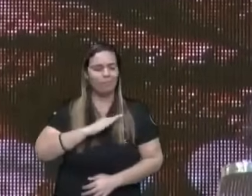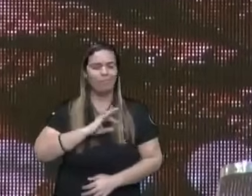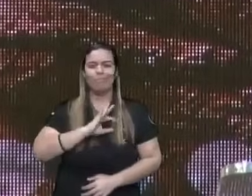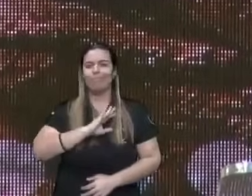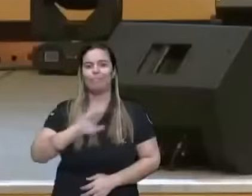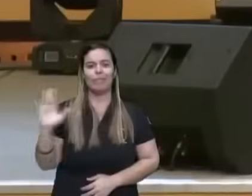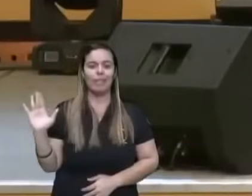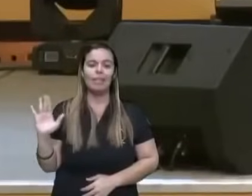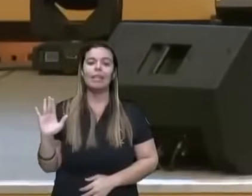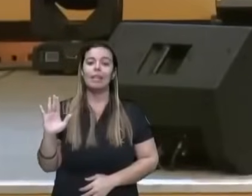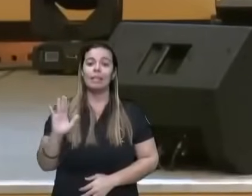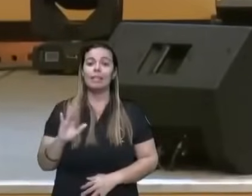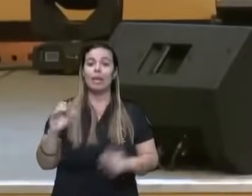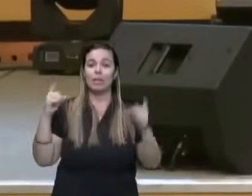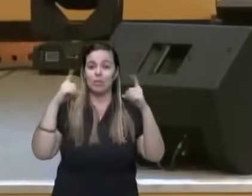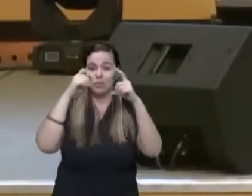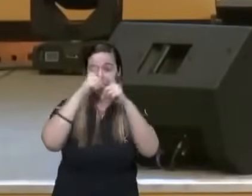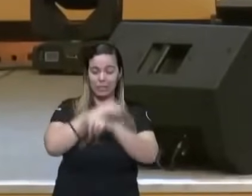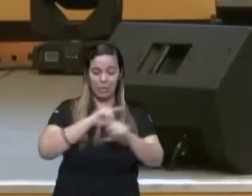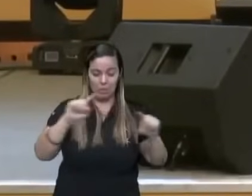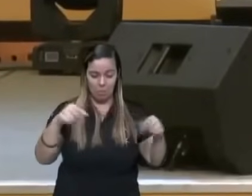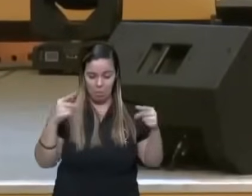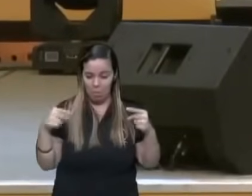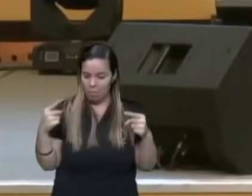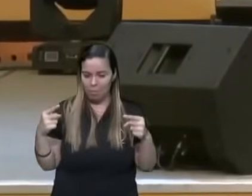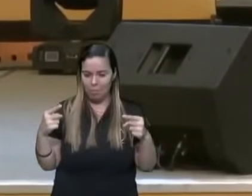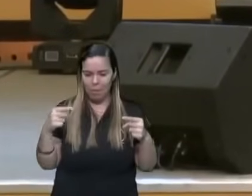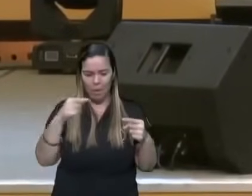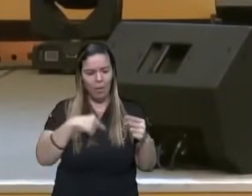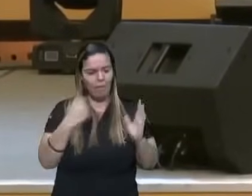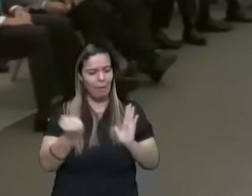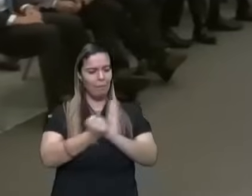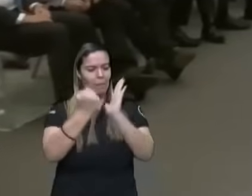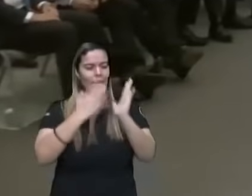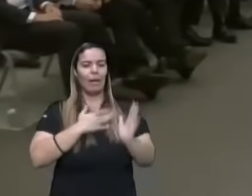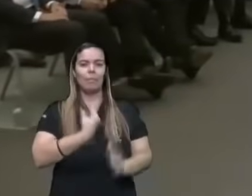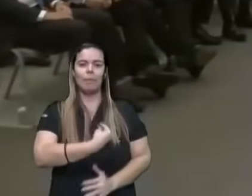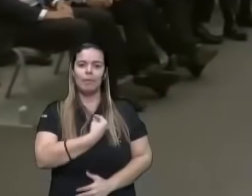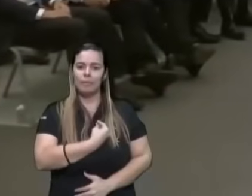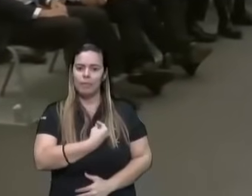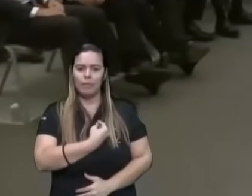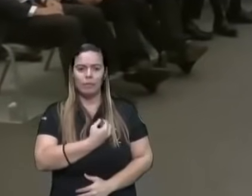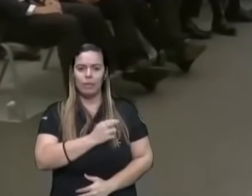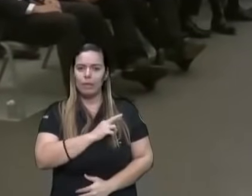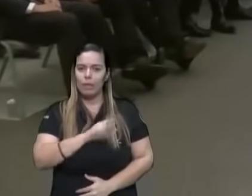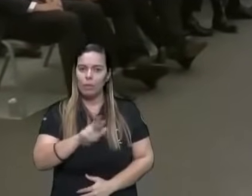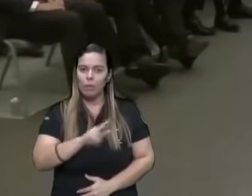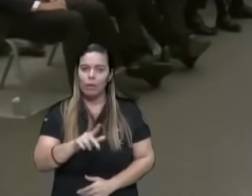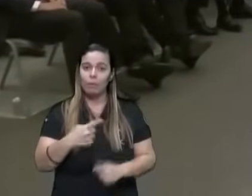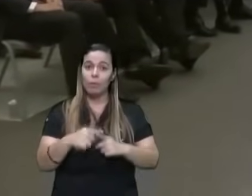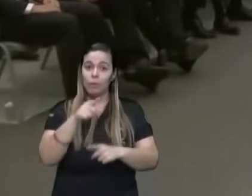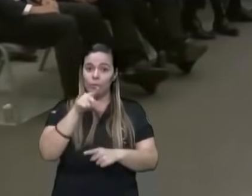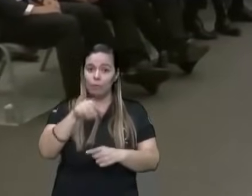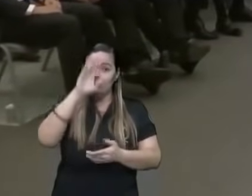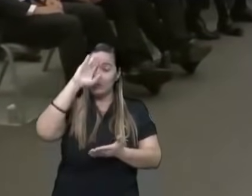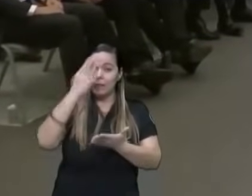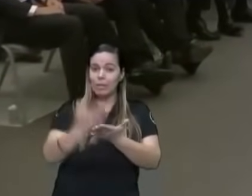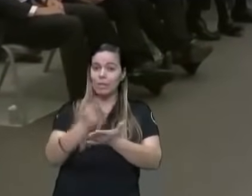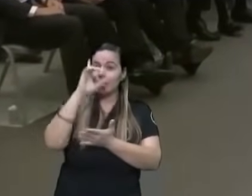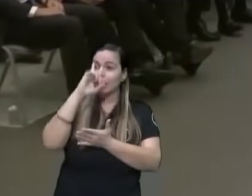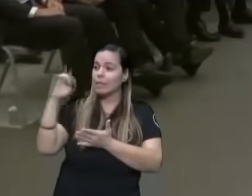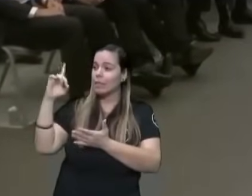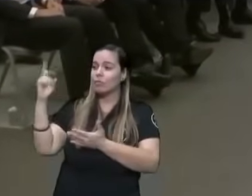A adversidade, o dia mau, não determina sobre a sua vida, porque você crê que você